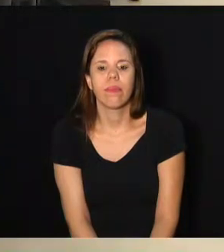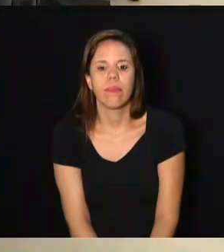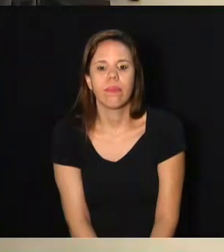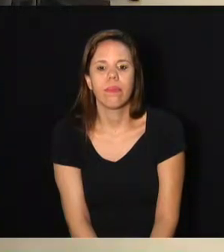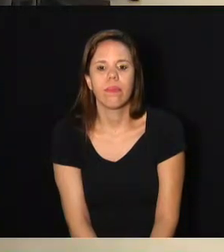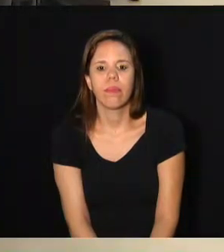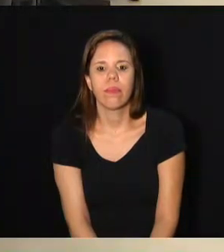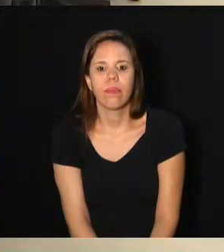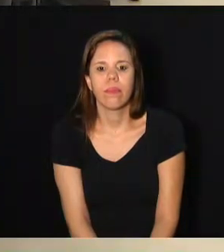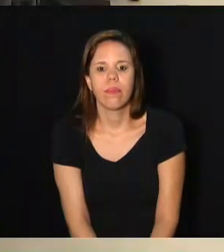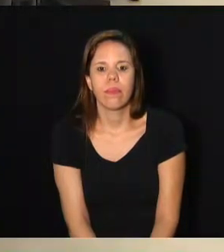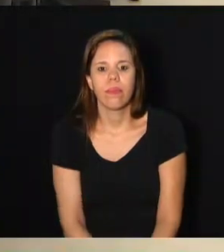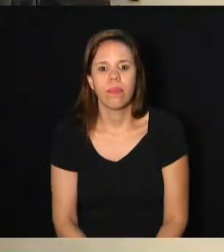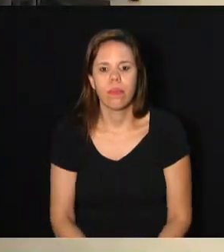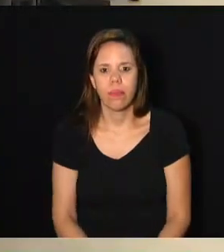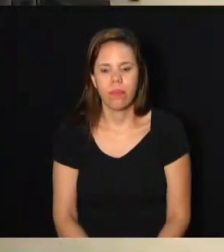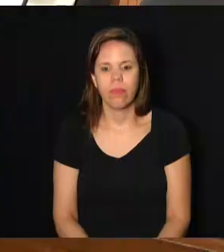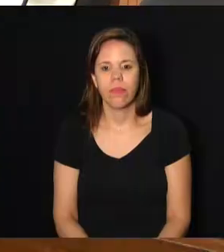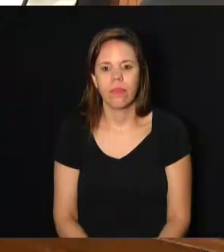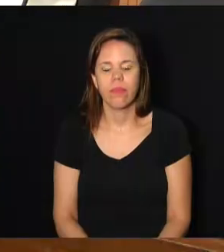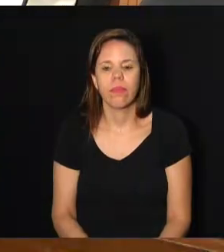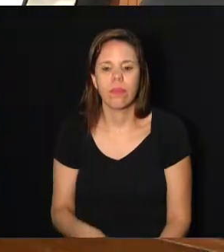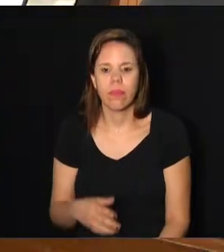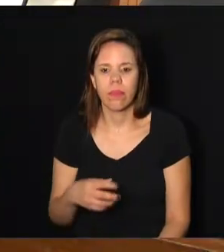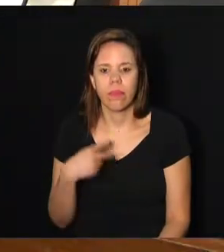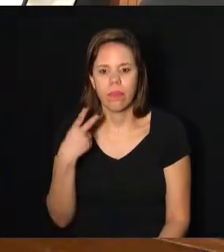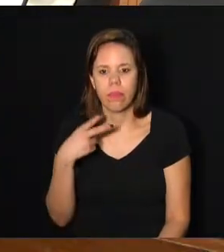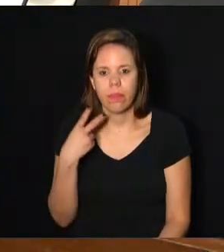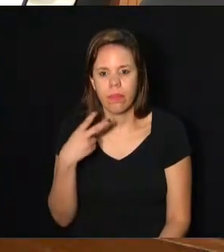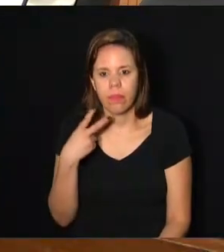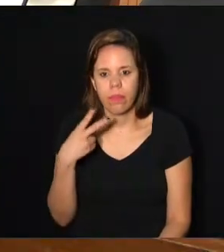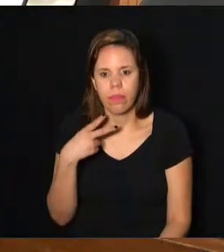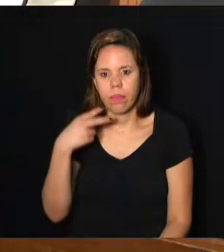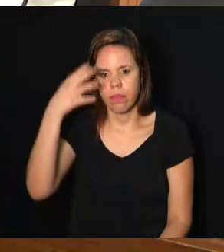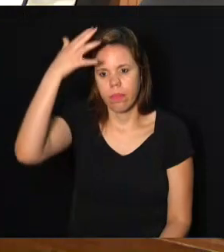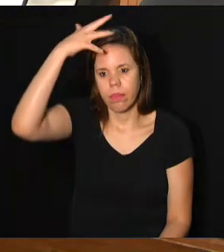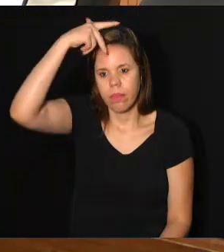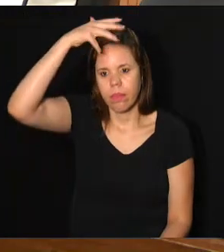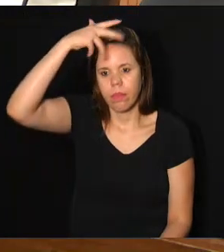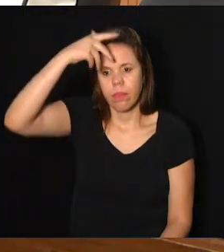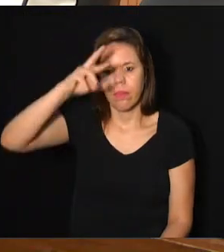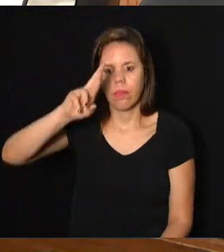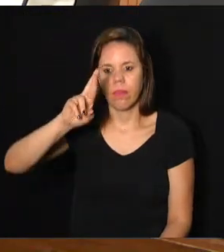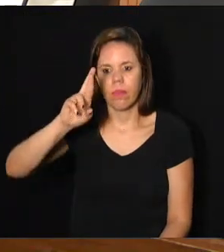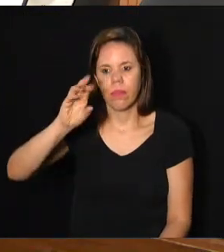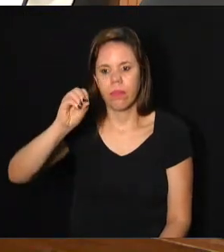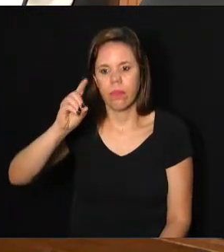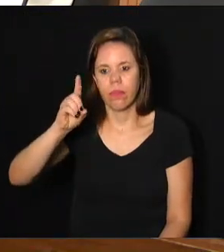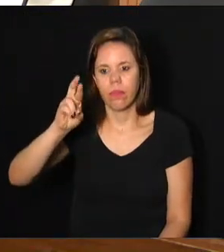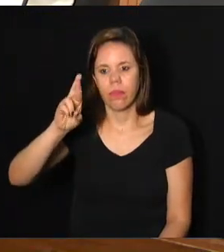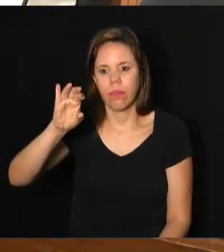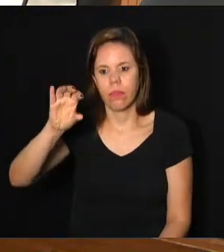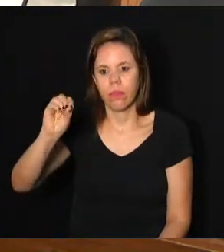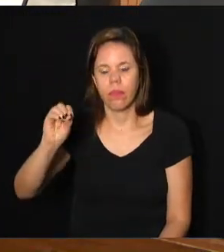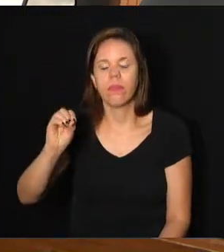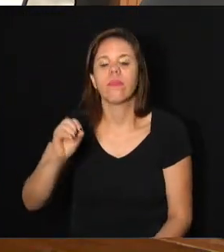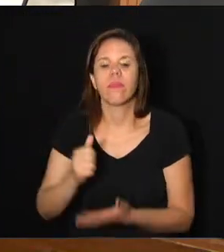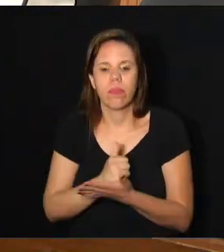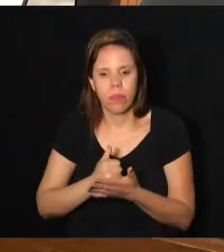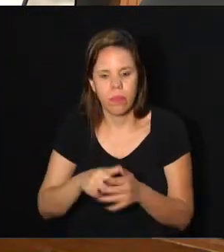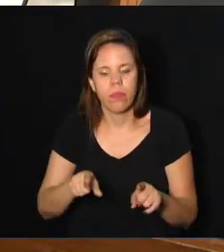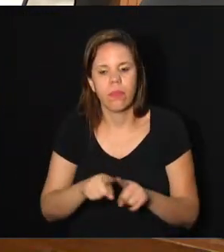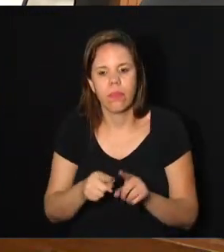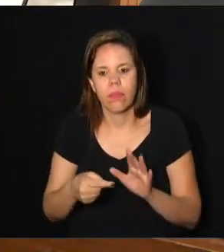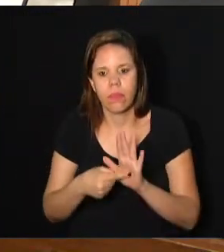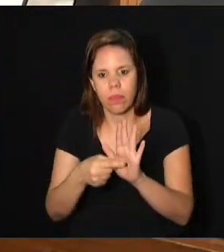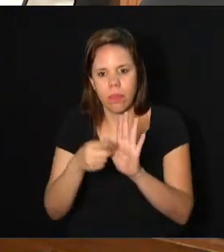Por um equívoco, é o vereador Rodrigo da Farmadic. Só não está presente, nós deixamos de analisar o projeto, um projeto de sua